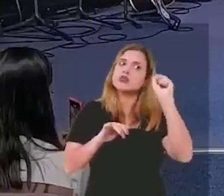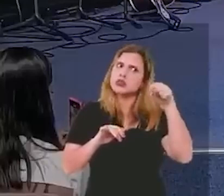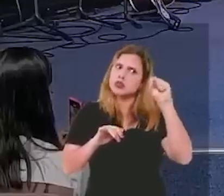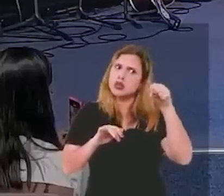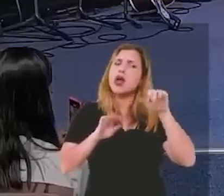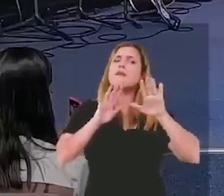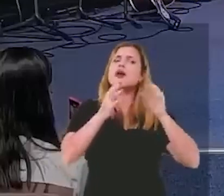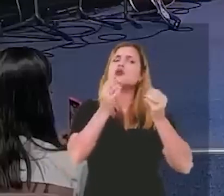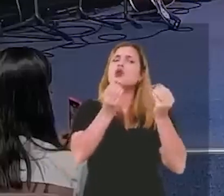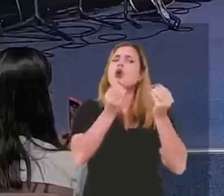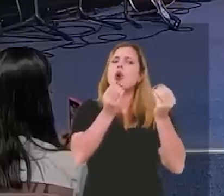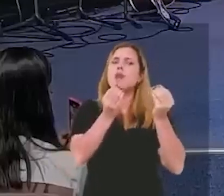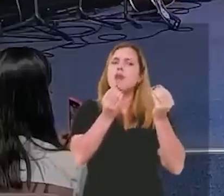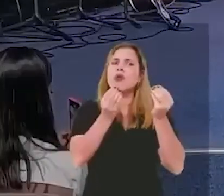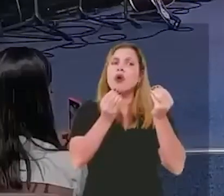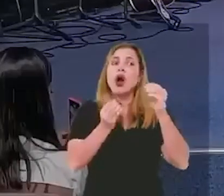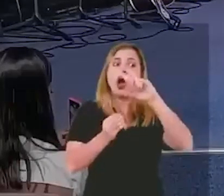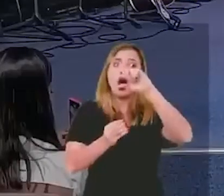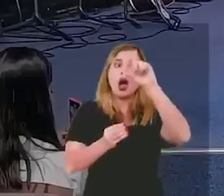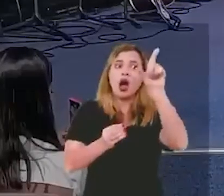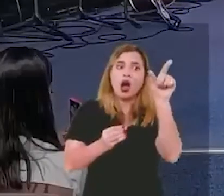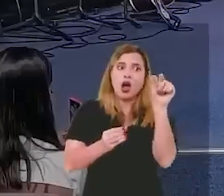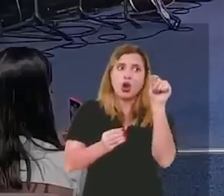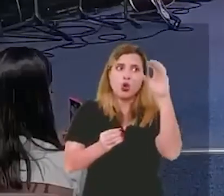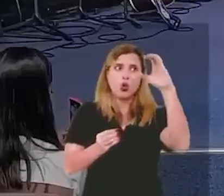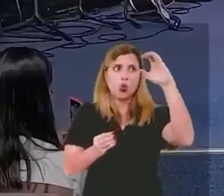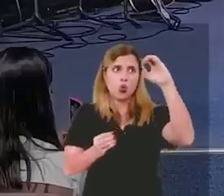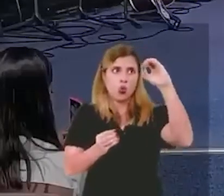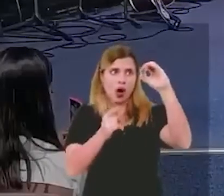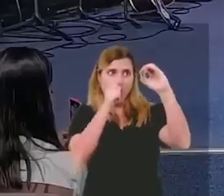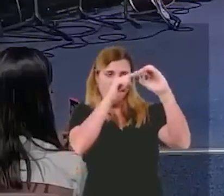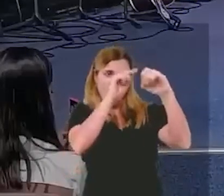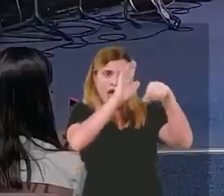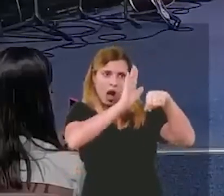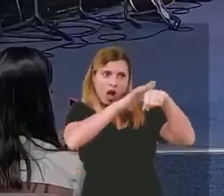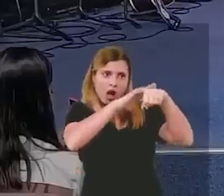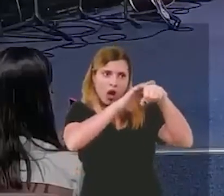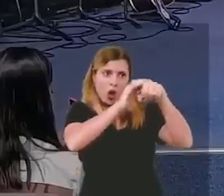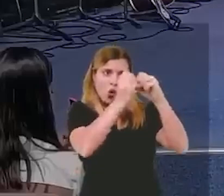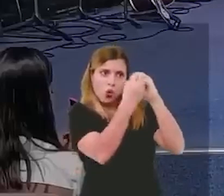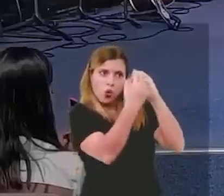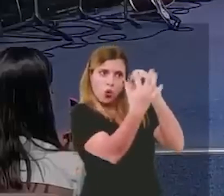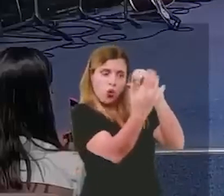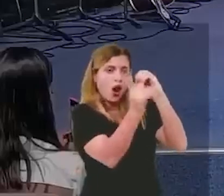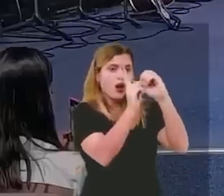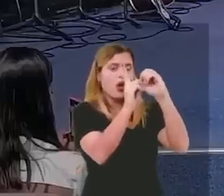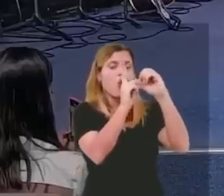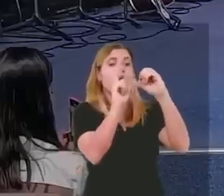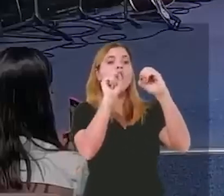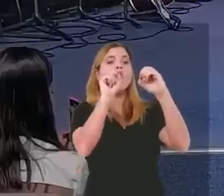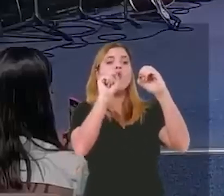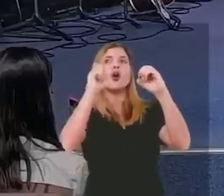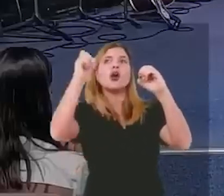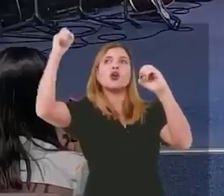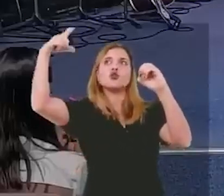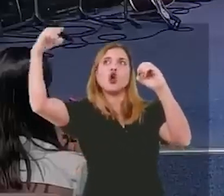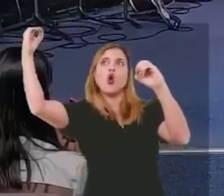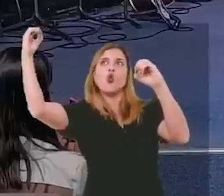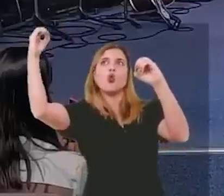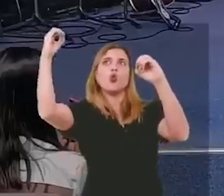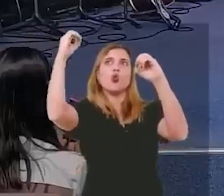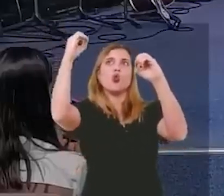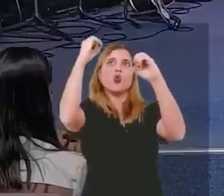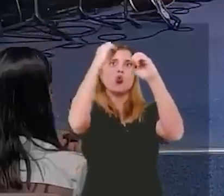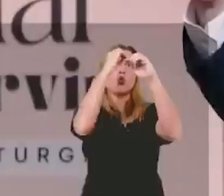lua brilha? A lua não tem luz própria. A lua só brilha na medida em que ela reflete a luz do